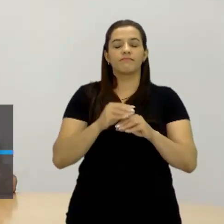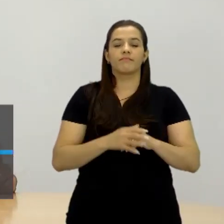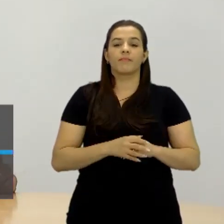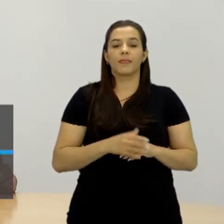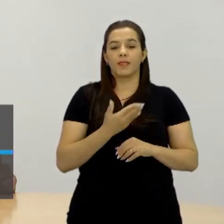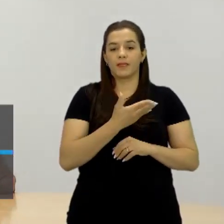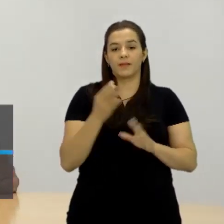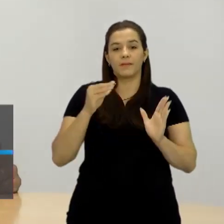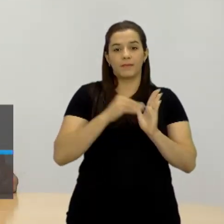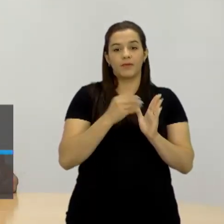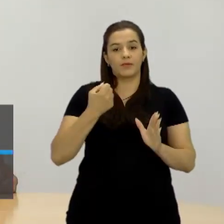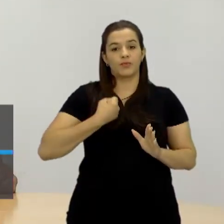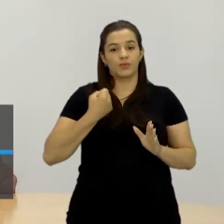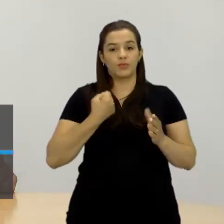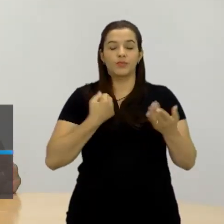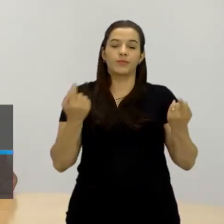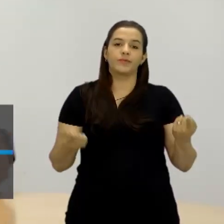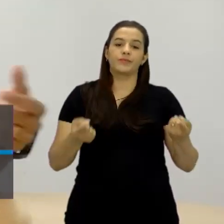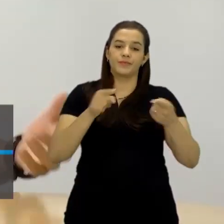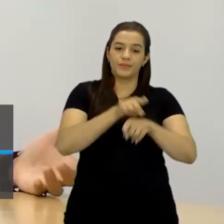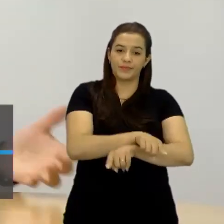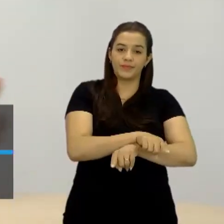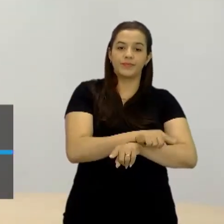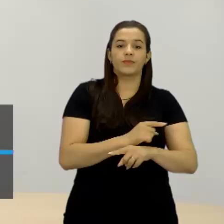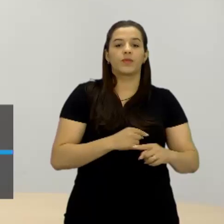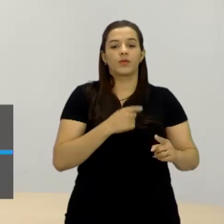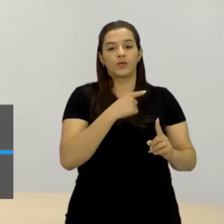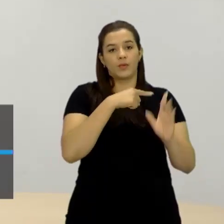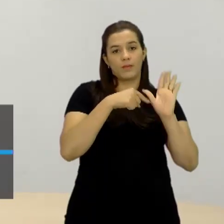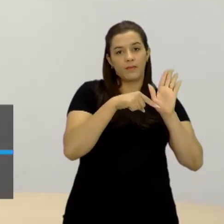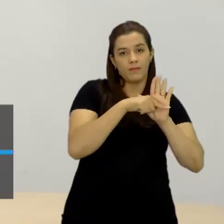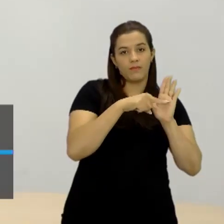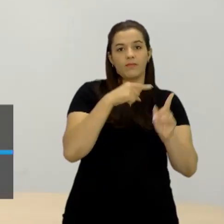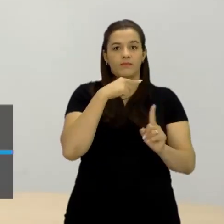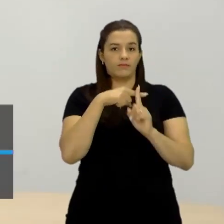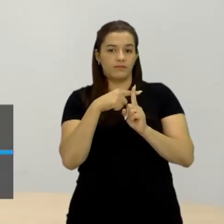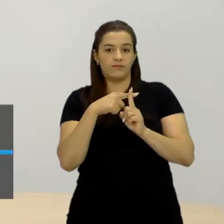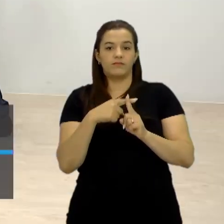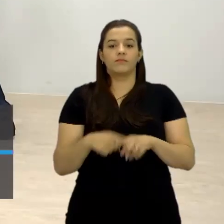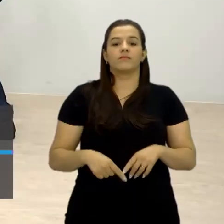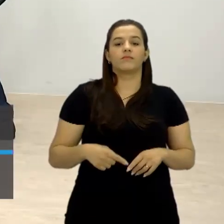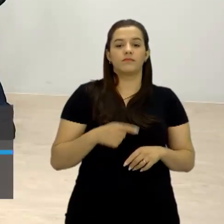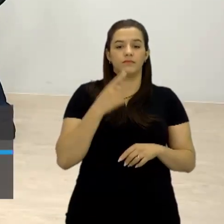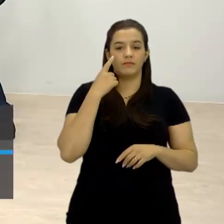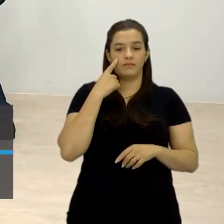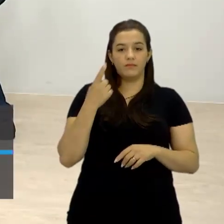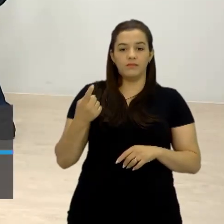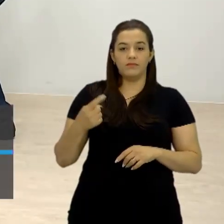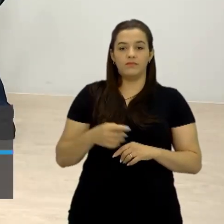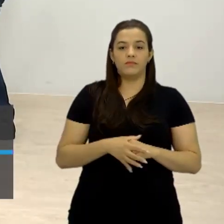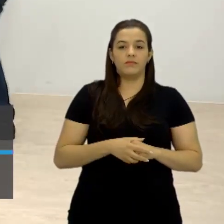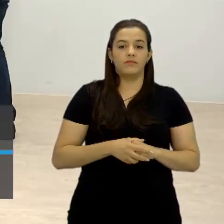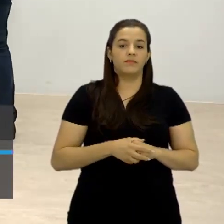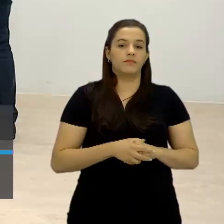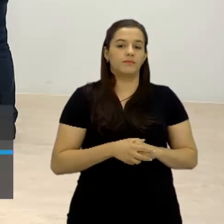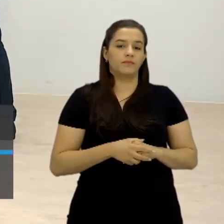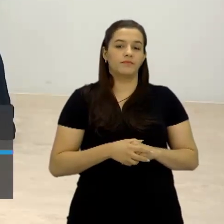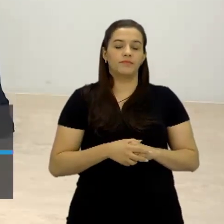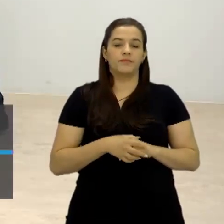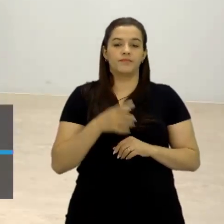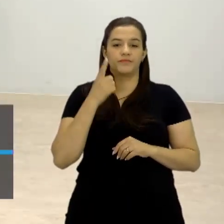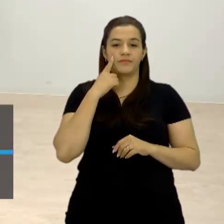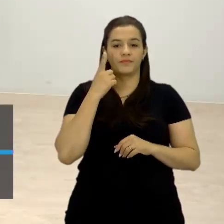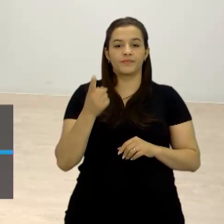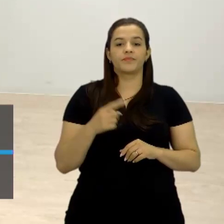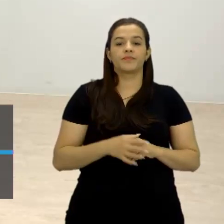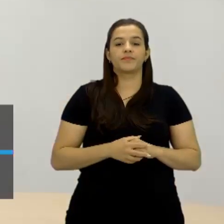ó, os números opostos, que é aquele um mais e um menos, né? Esse 345 aqui, ó, e aqui, ó. Exato. Simetria